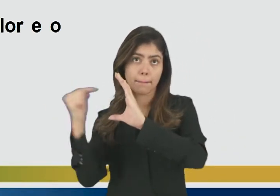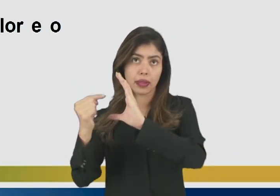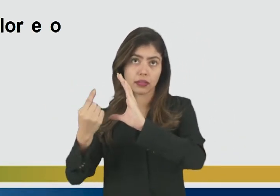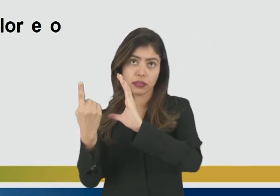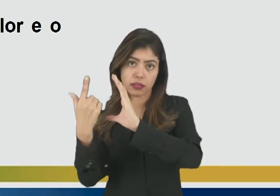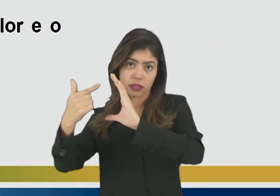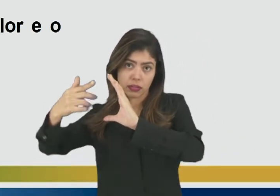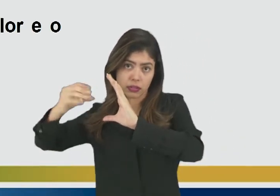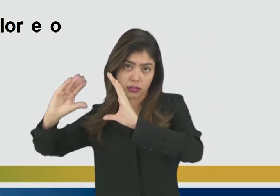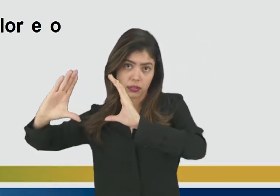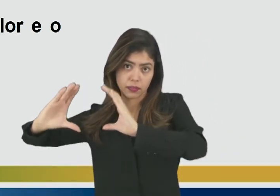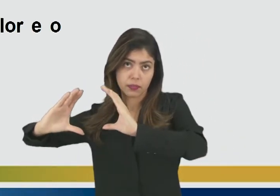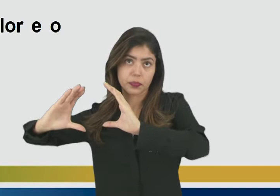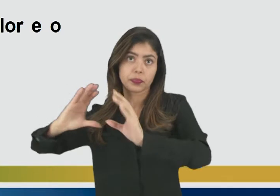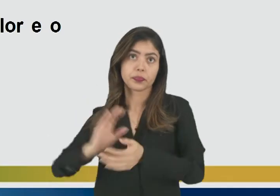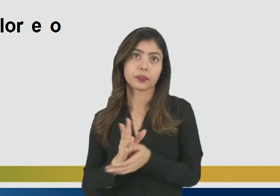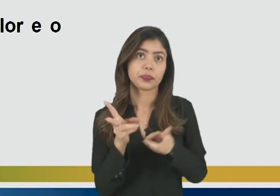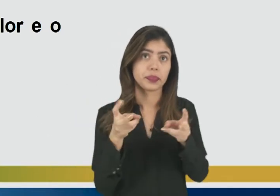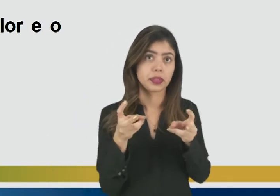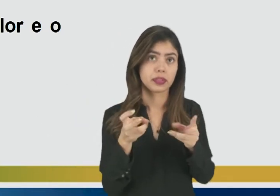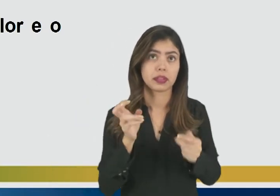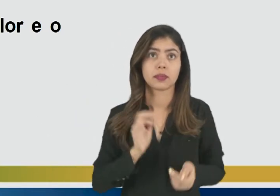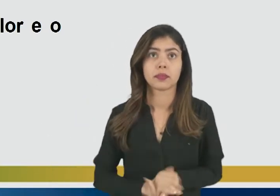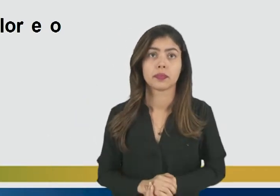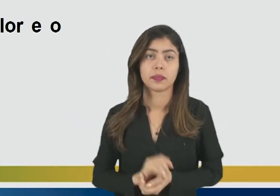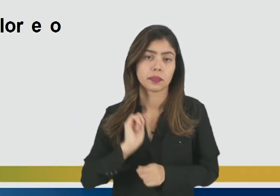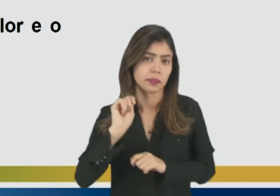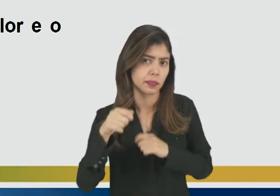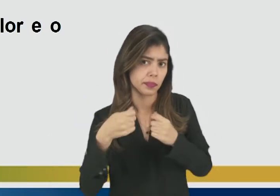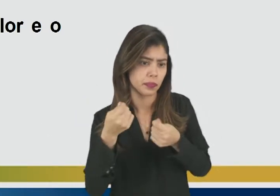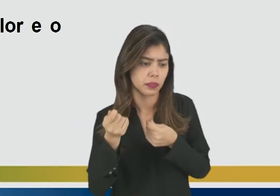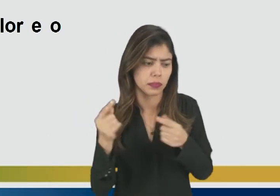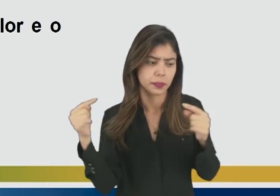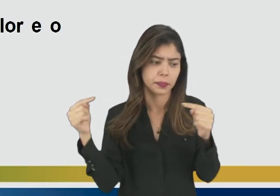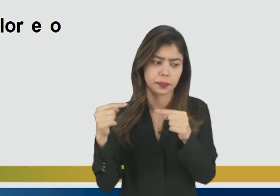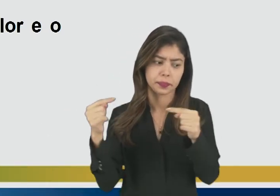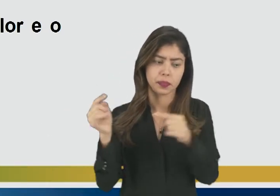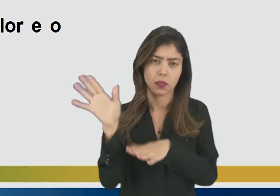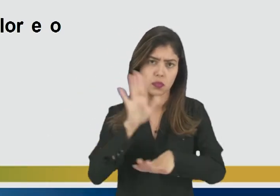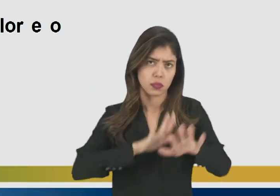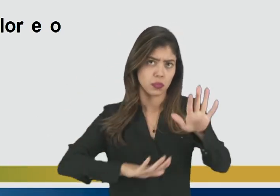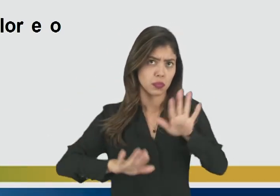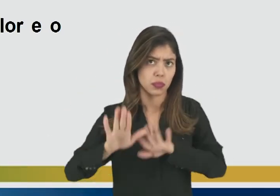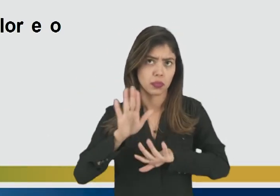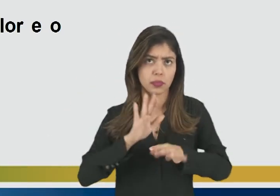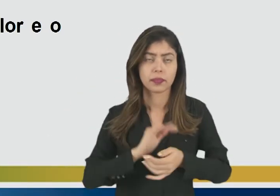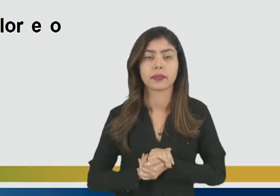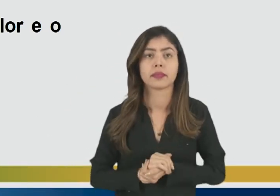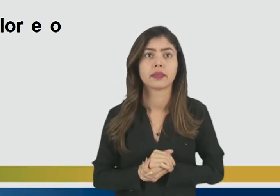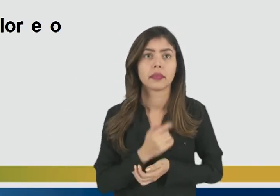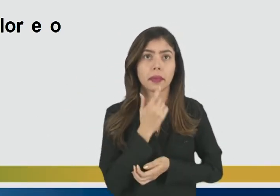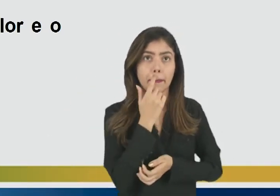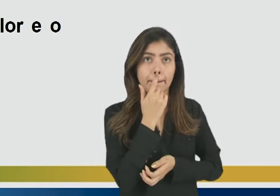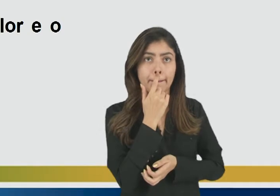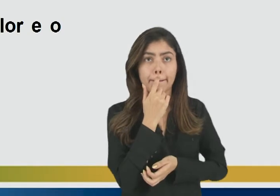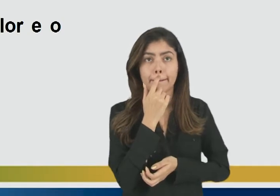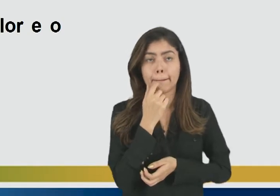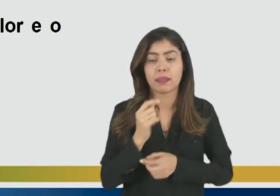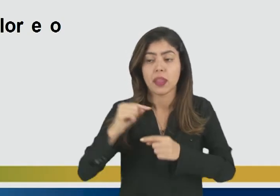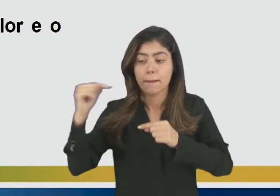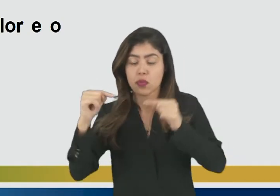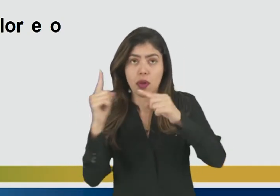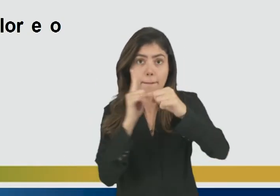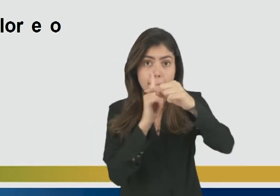que é menos 170. Perceba que aqui tem um joguinho de sinal, então muito cuidado com esse joguinho de sinal, menos com menos é